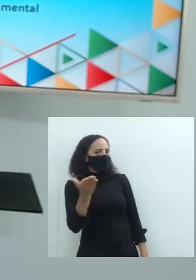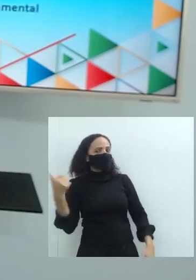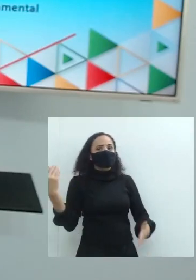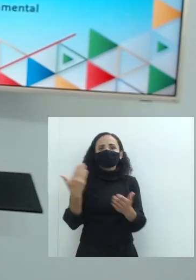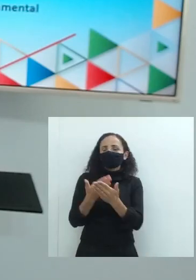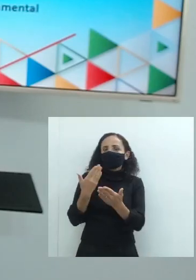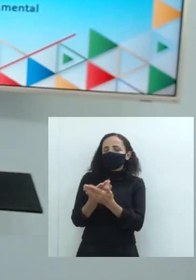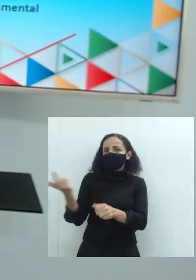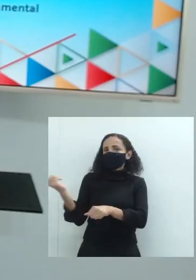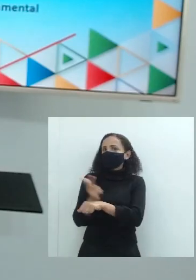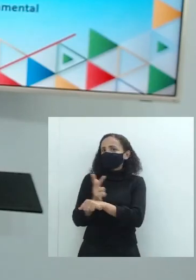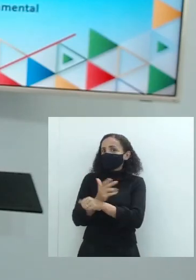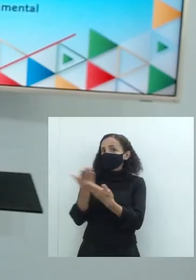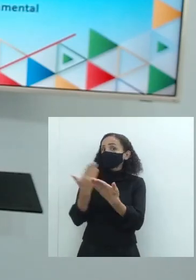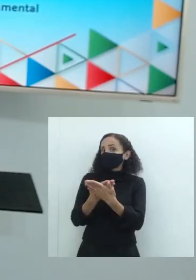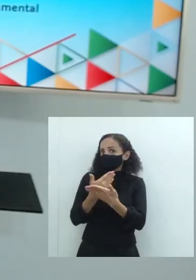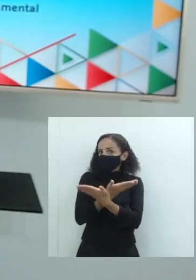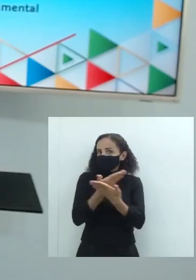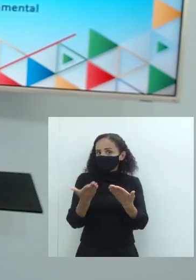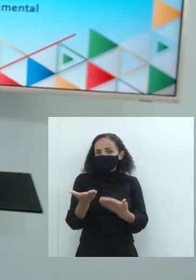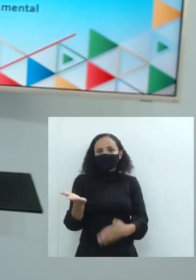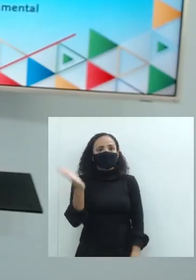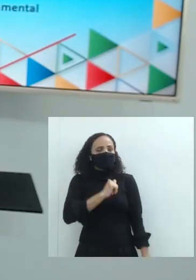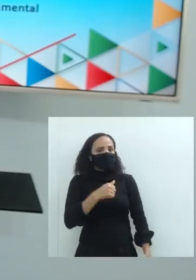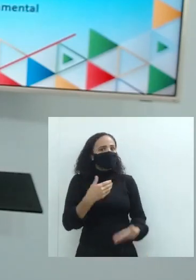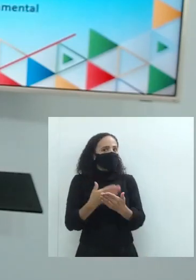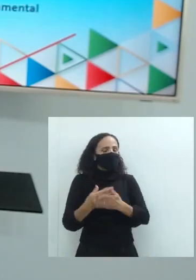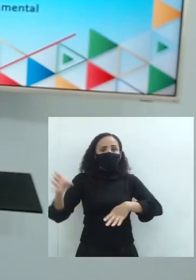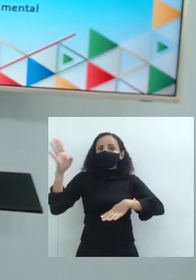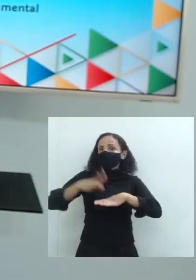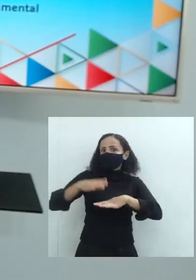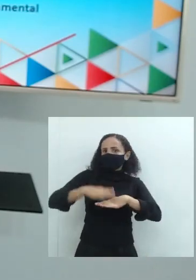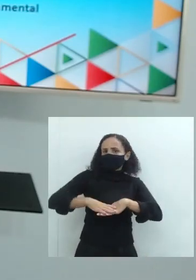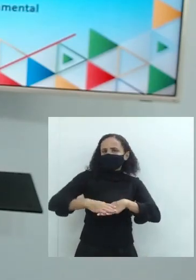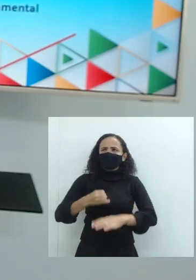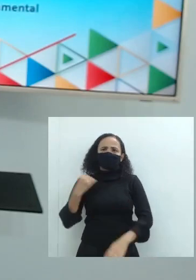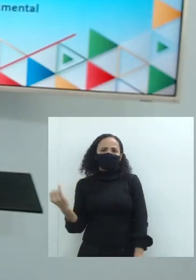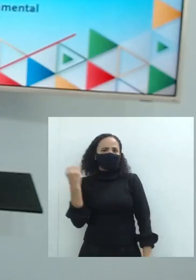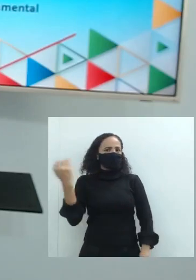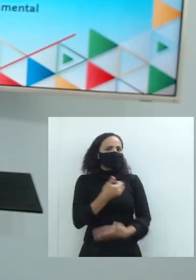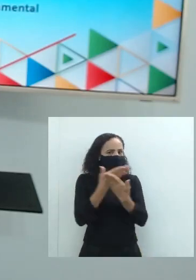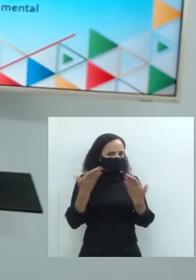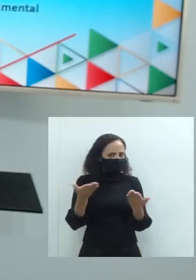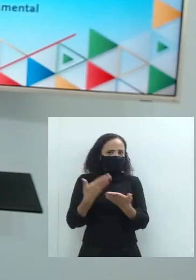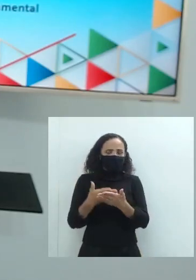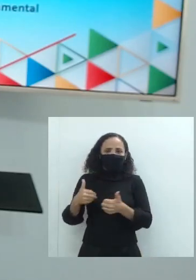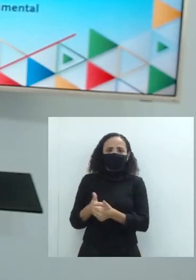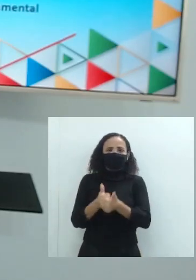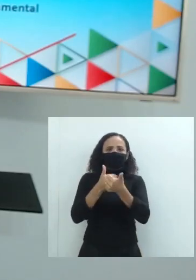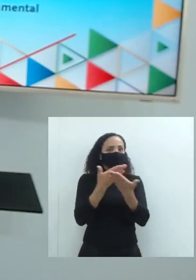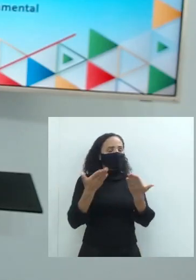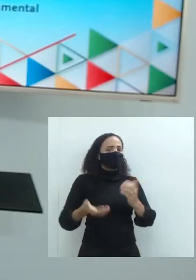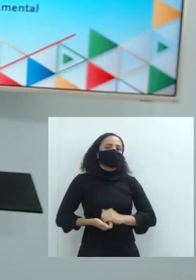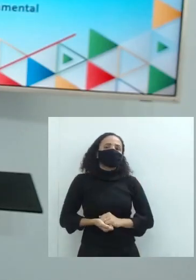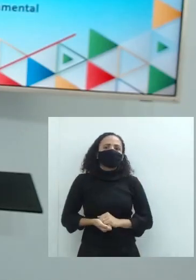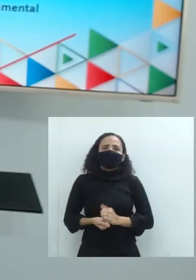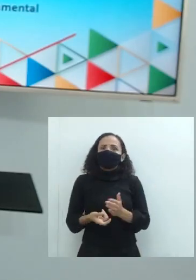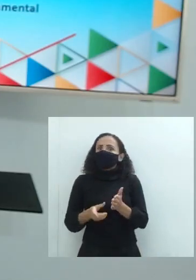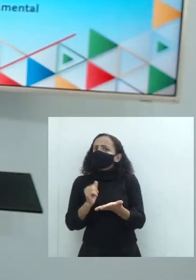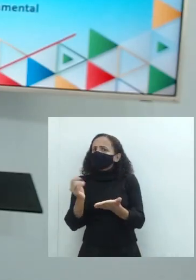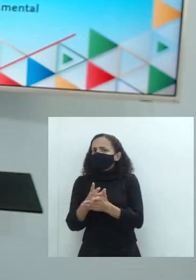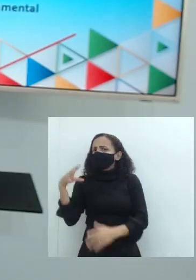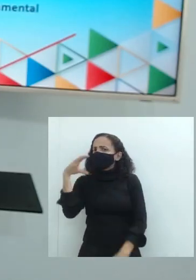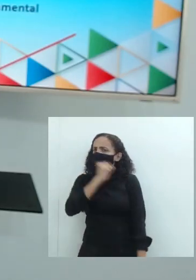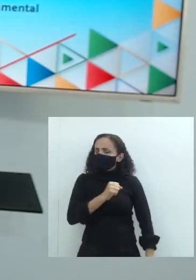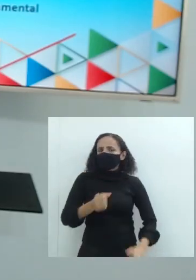nossa videoaula de hoje e estudar matemática muito fortemente, tá bom? Segue comigo. Ó, antes de começar a aula,